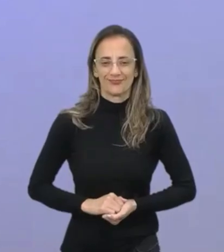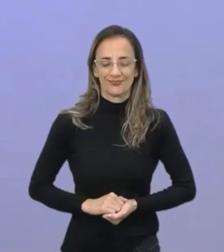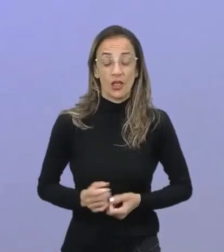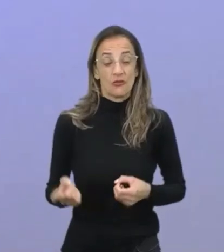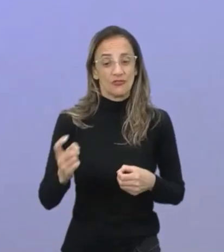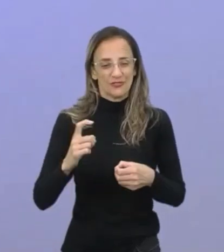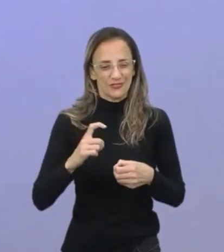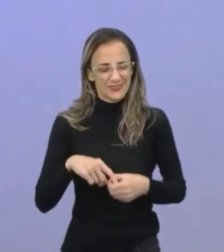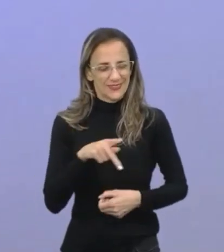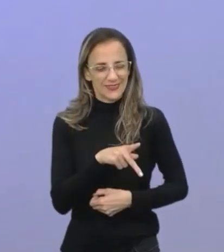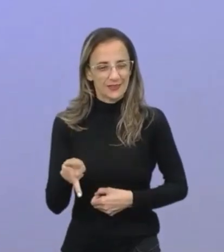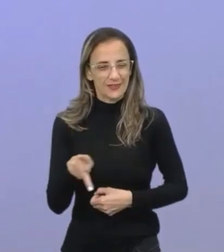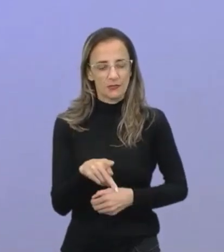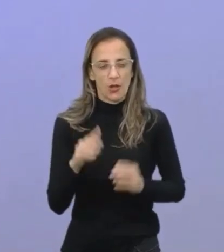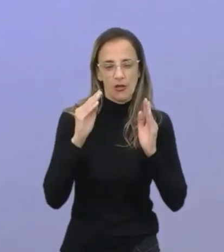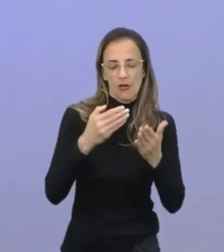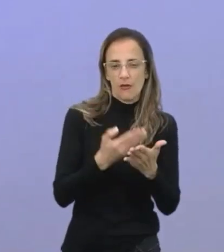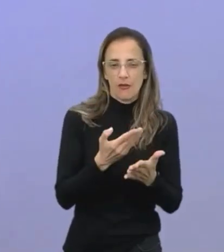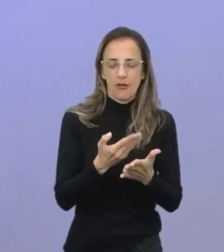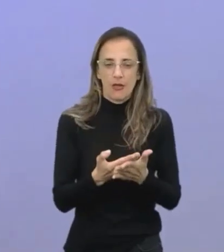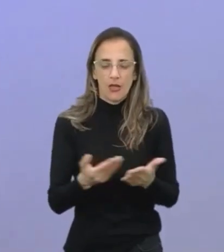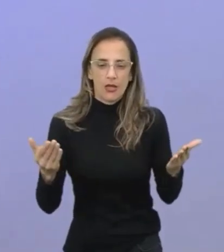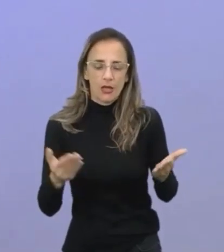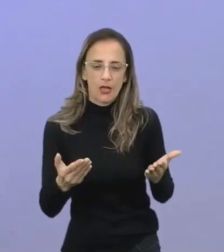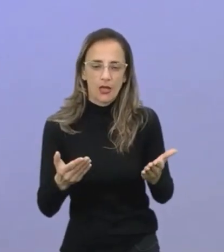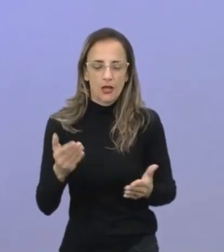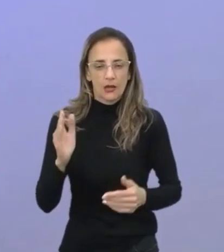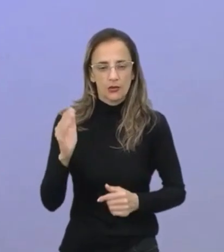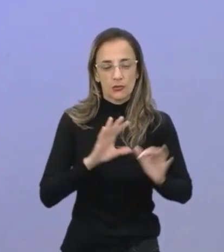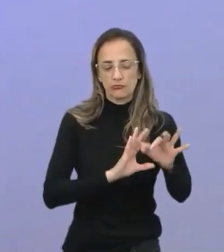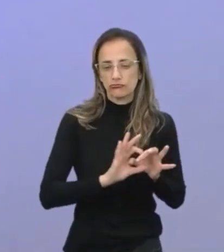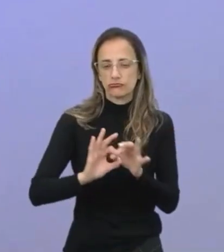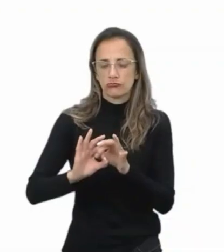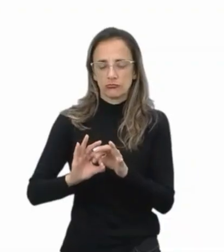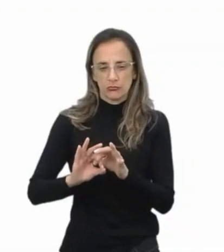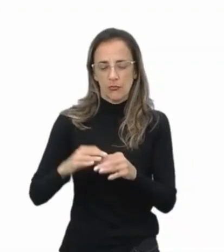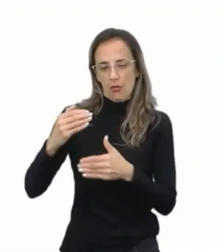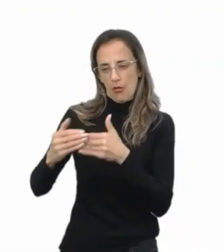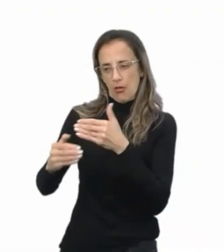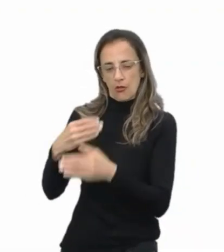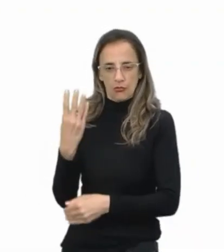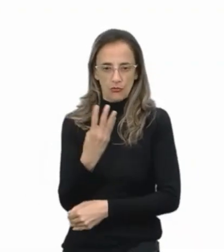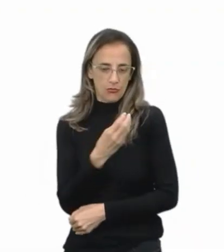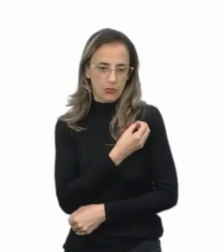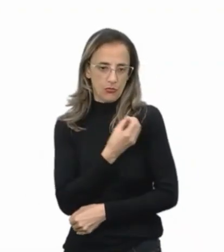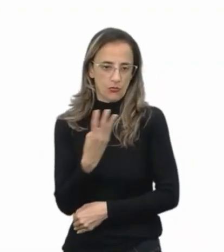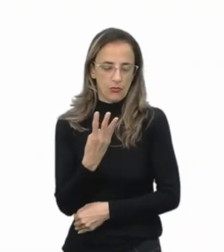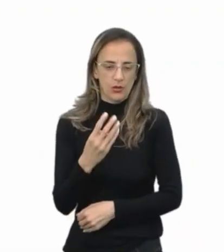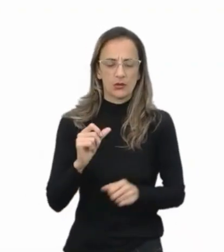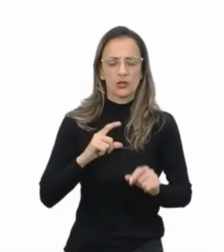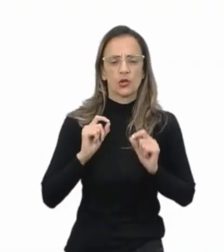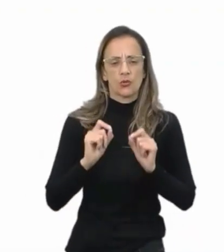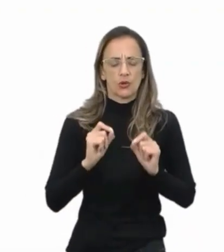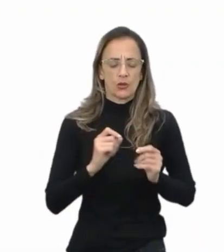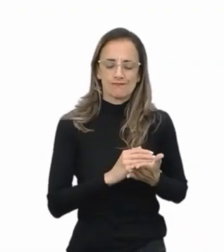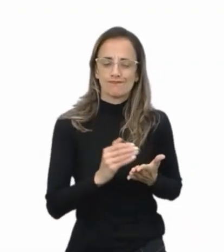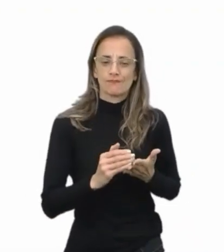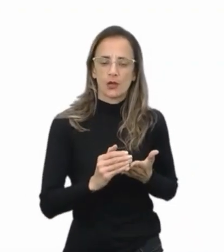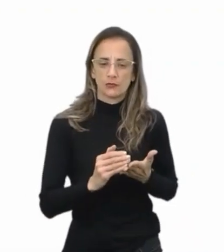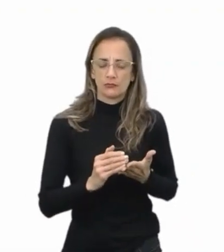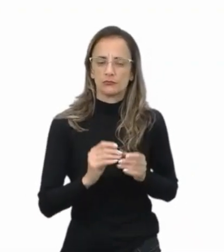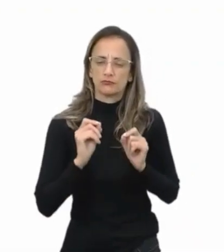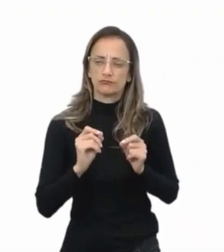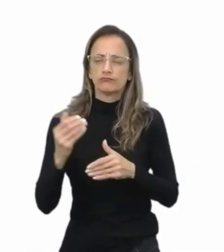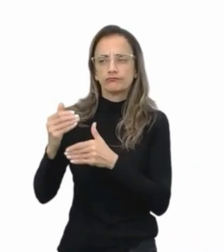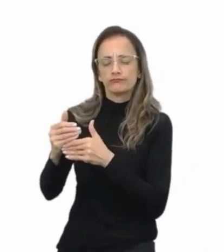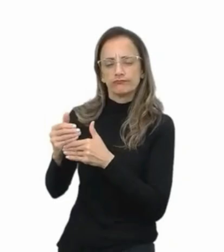Voltamos então, professores, para o foco na aula. Aqui na contextualização desses slides, do slide número 4, a gente vai ter ali o para começar, e nesse